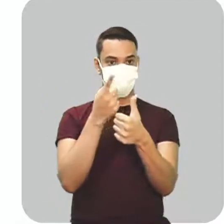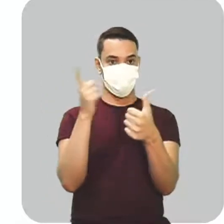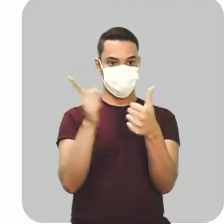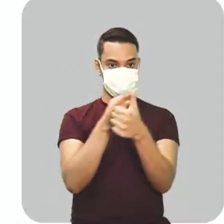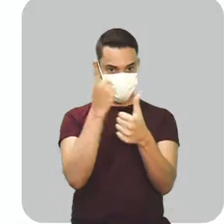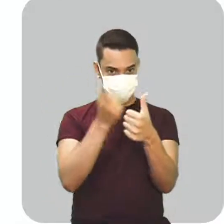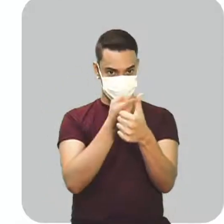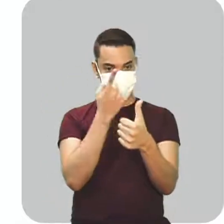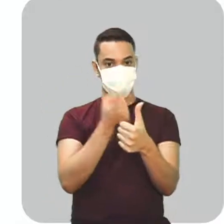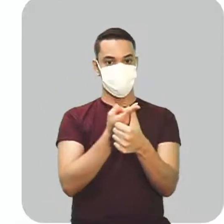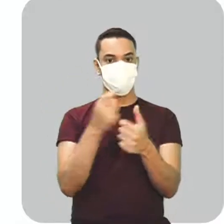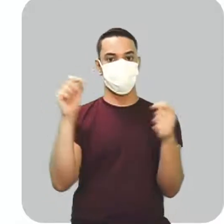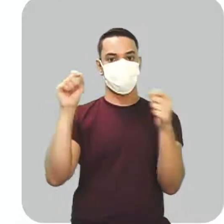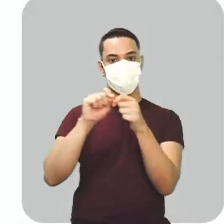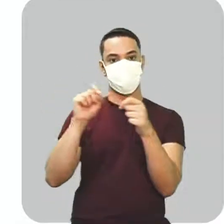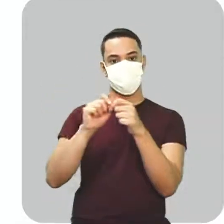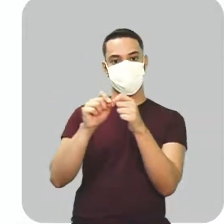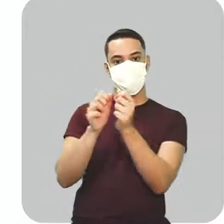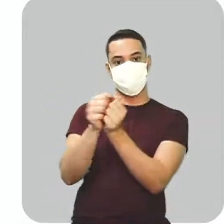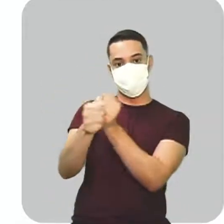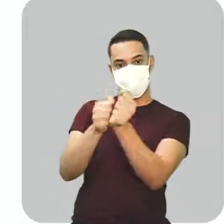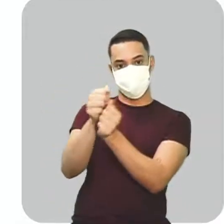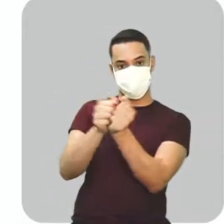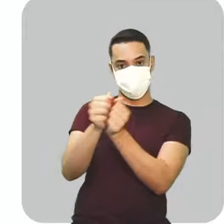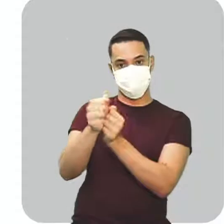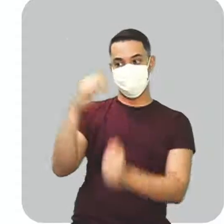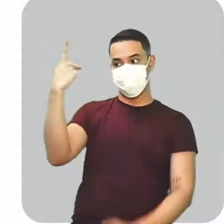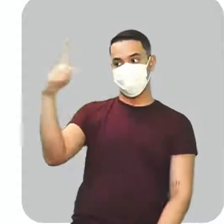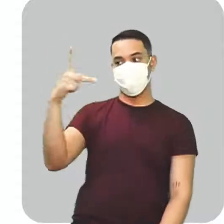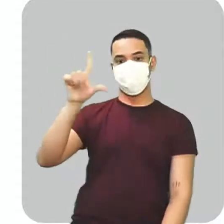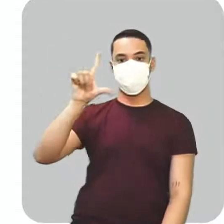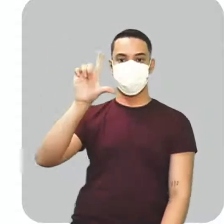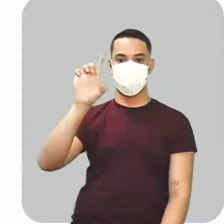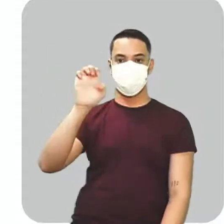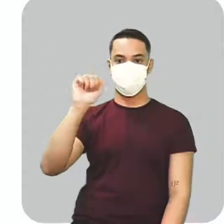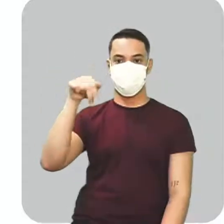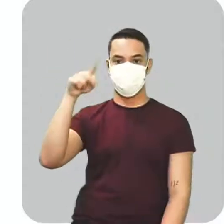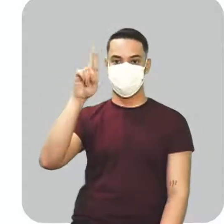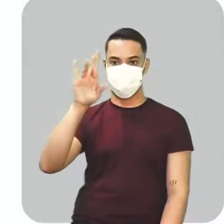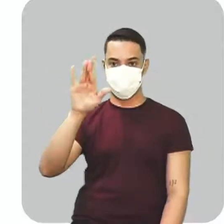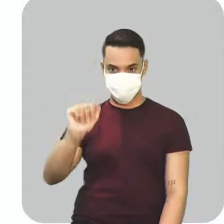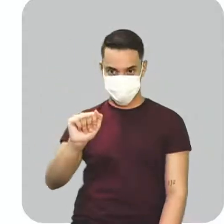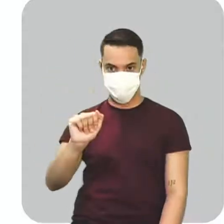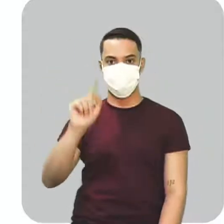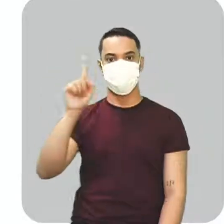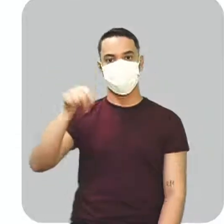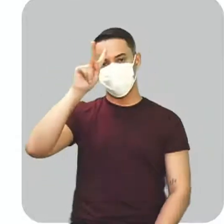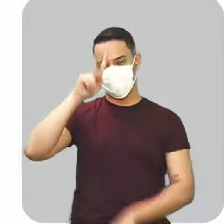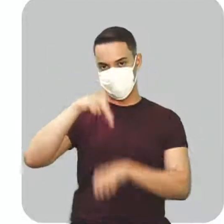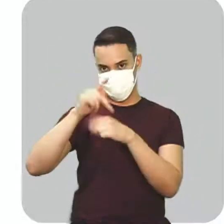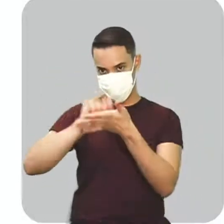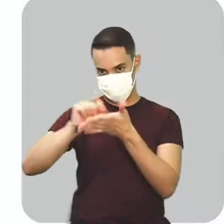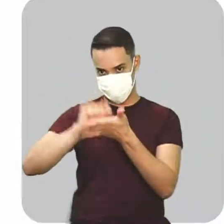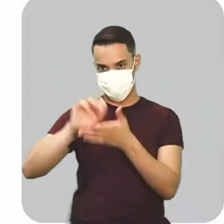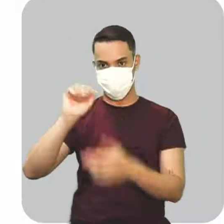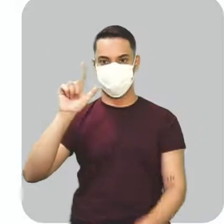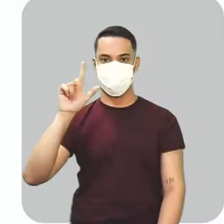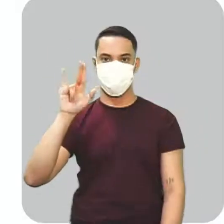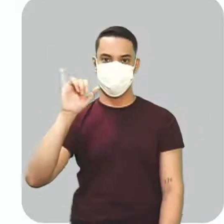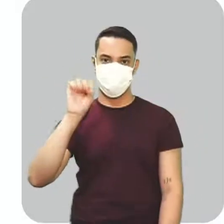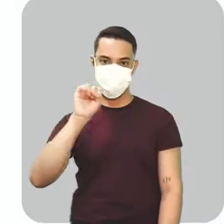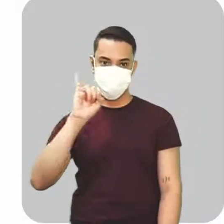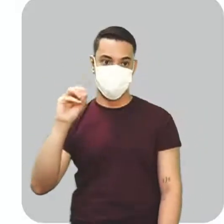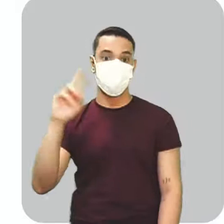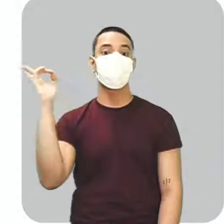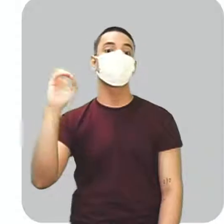a lavar foi Leandra. Um trecho lá de Aloysio Azevedo, tá? Então, que se pôs